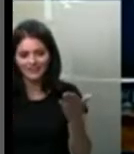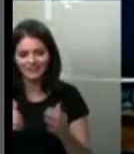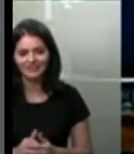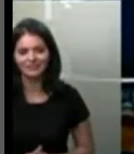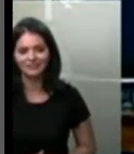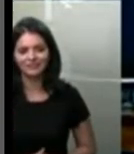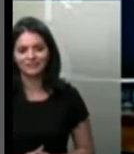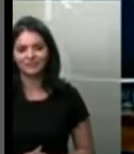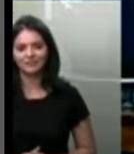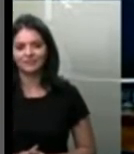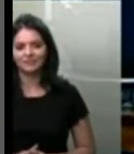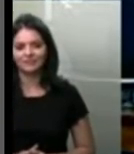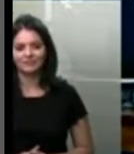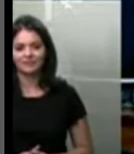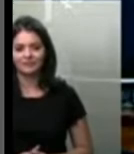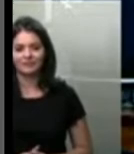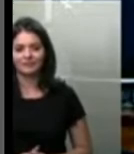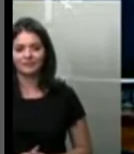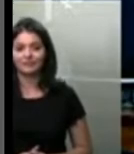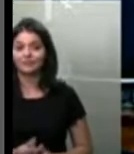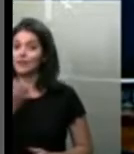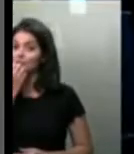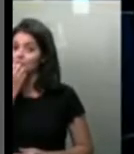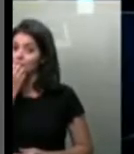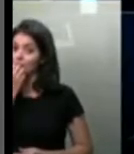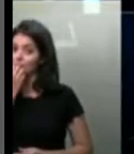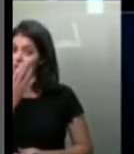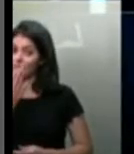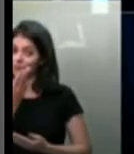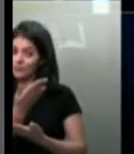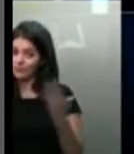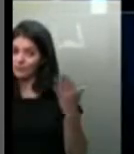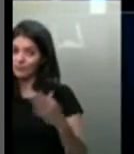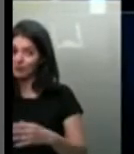e que bom para o Brasil. Obrigado. Obrigado, senador Rogério Carlos.